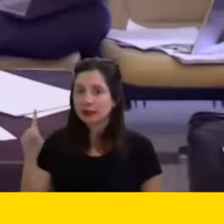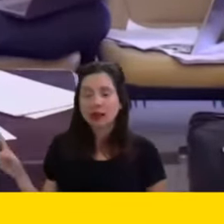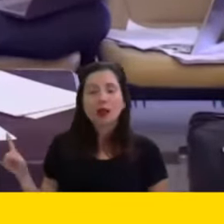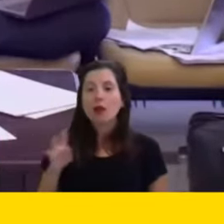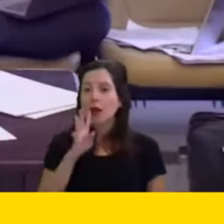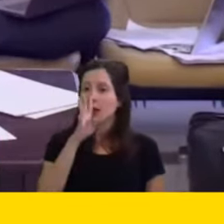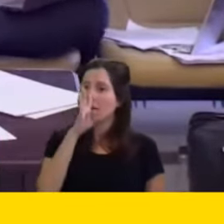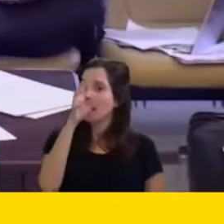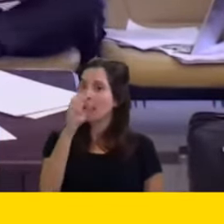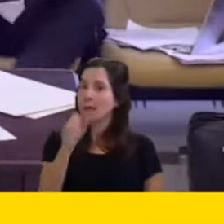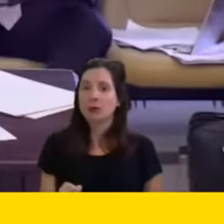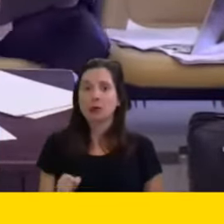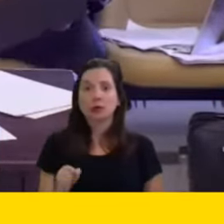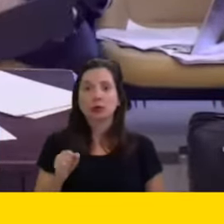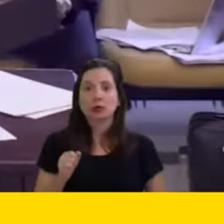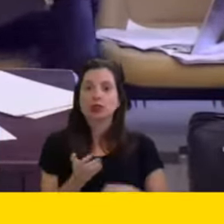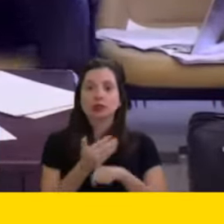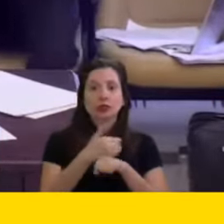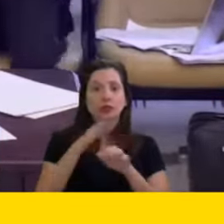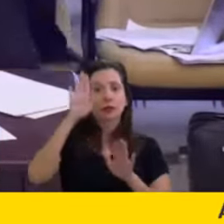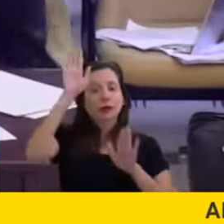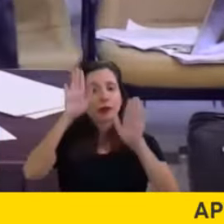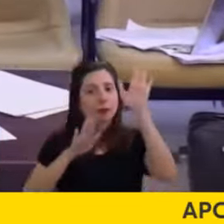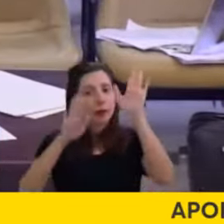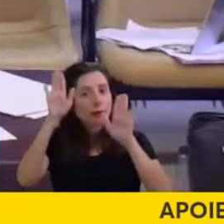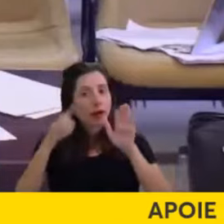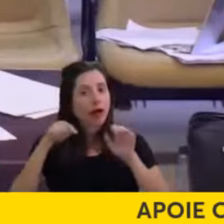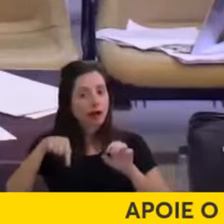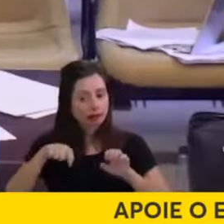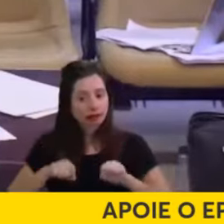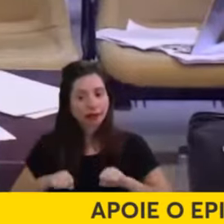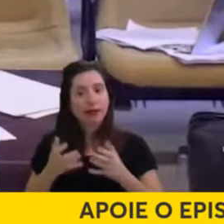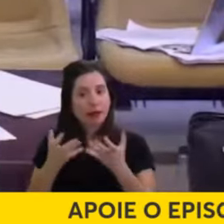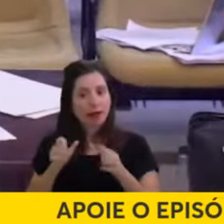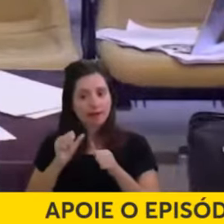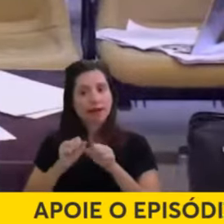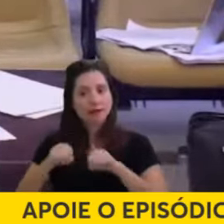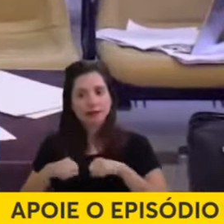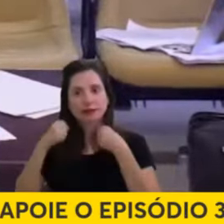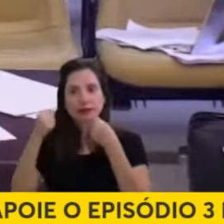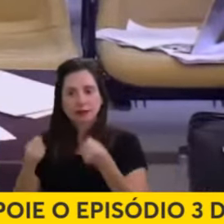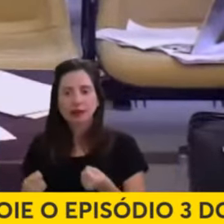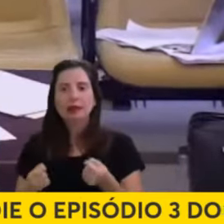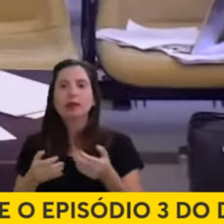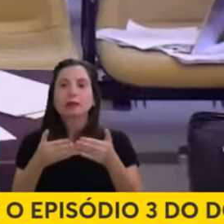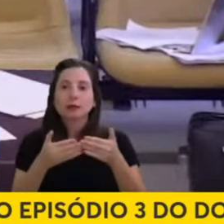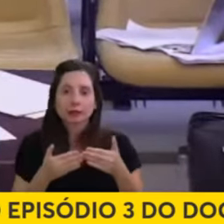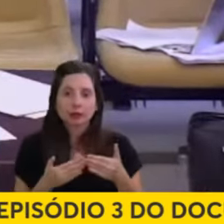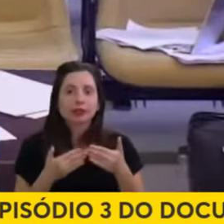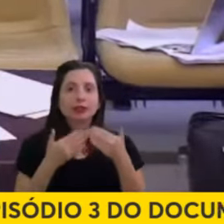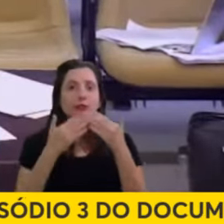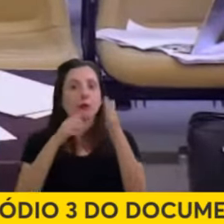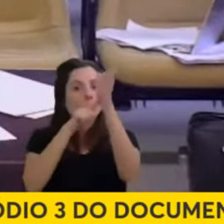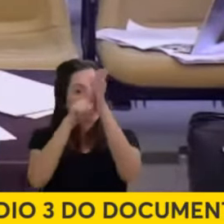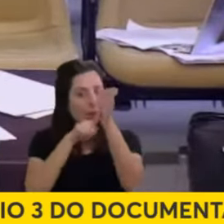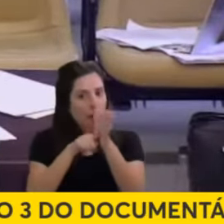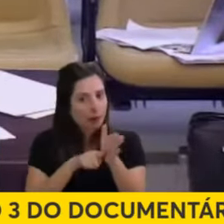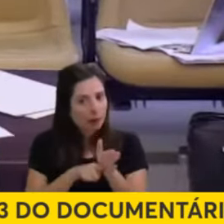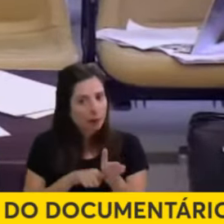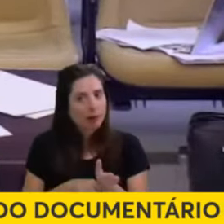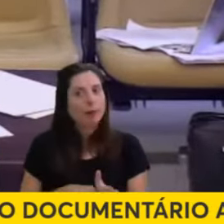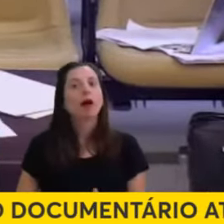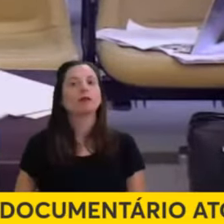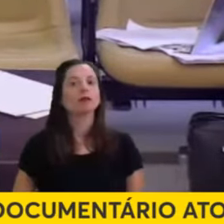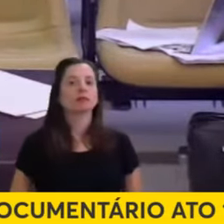pré-campanha que é o que se pretende fazer aqui pela defesa pedimos então a procedência das investigações de excelências com aplicação das penas